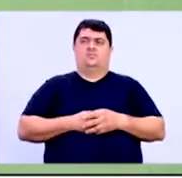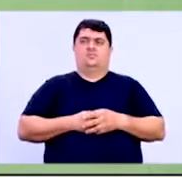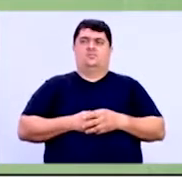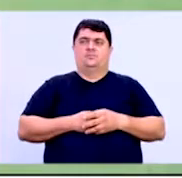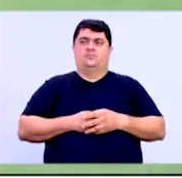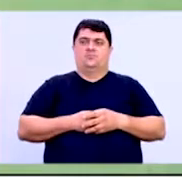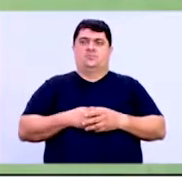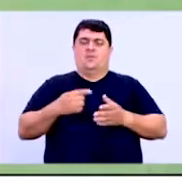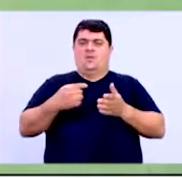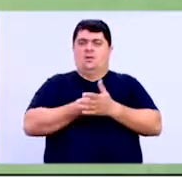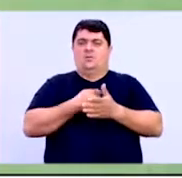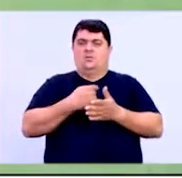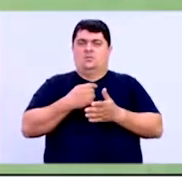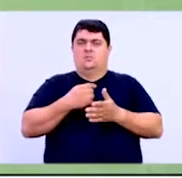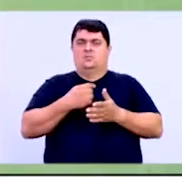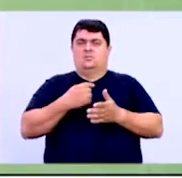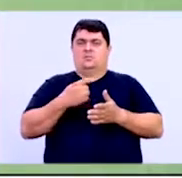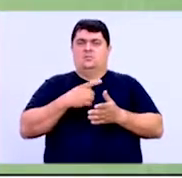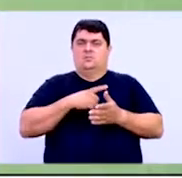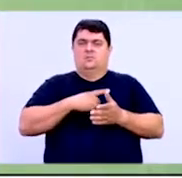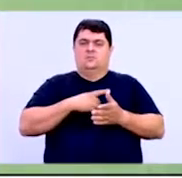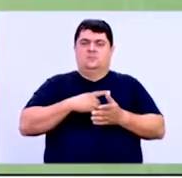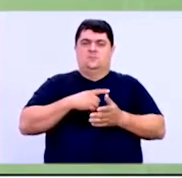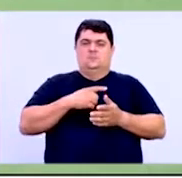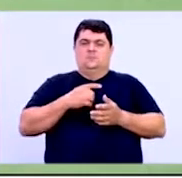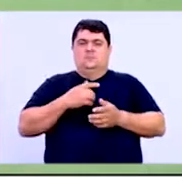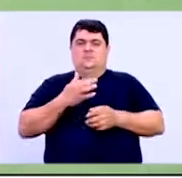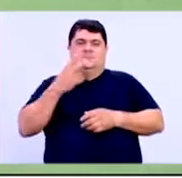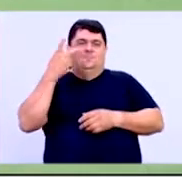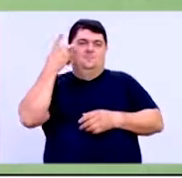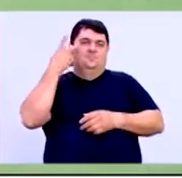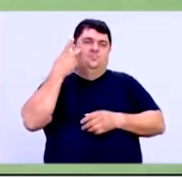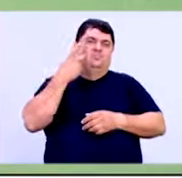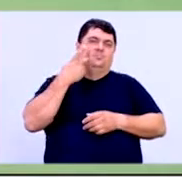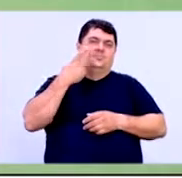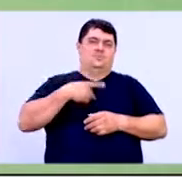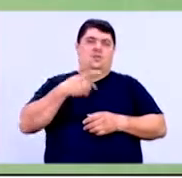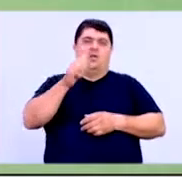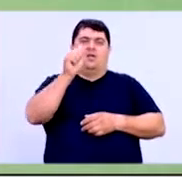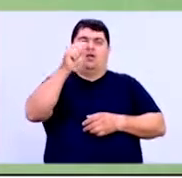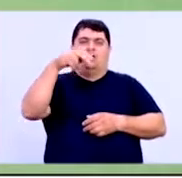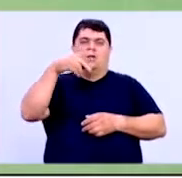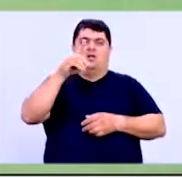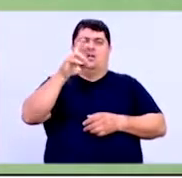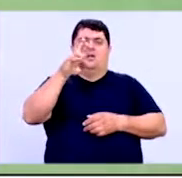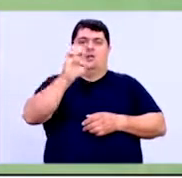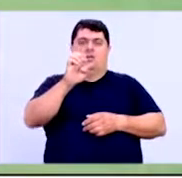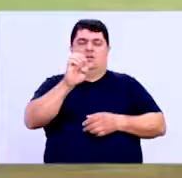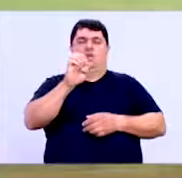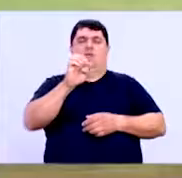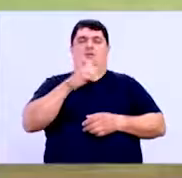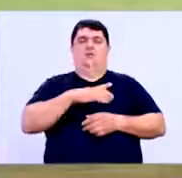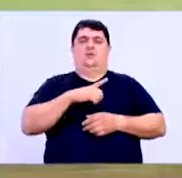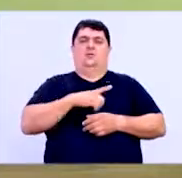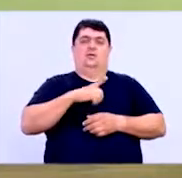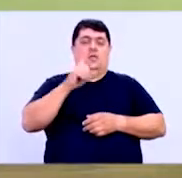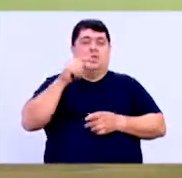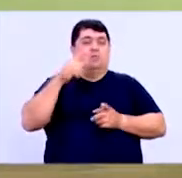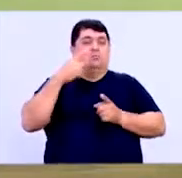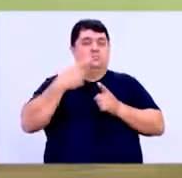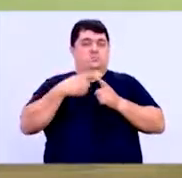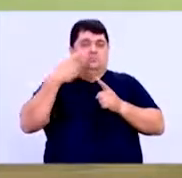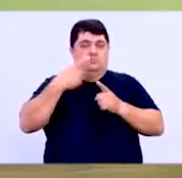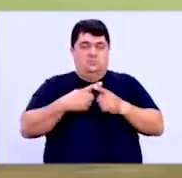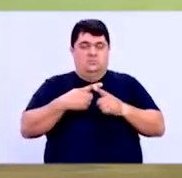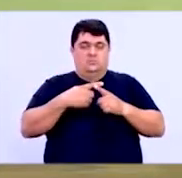uma pergunta que os alunos ficaram um pouquinho se omitindo de responder, mas a gente tem uma resposta do aluno André de Cerejeiras que fala: essa situação é